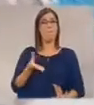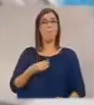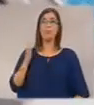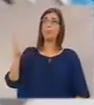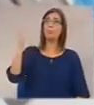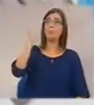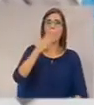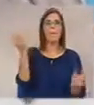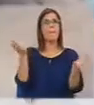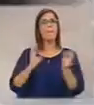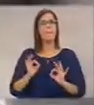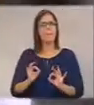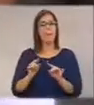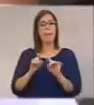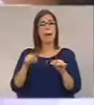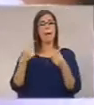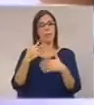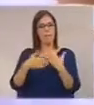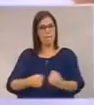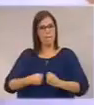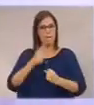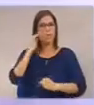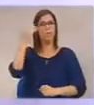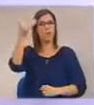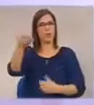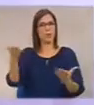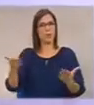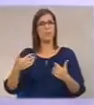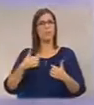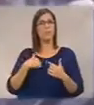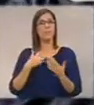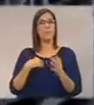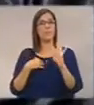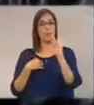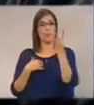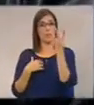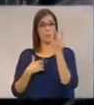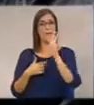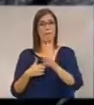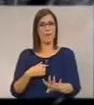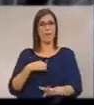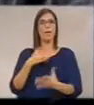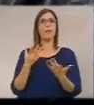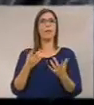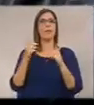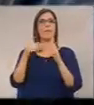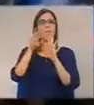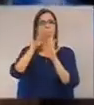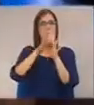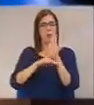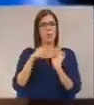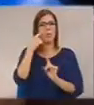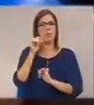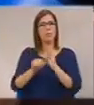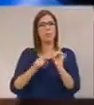mundo, prepara o terreno para frutificar no futuro. We leave 4 cameras behind and we leave 2 installations of a